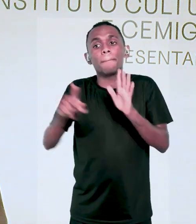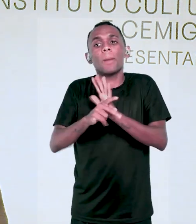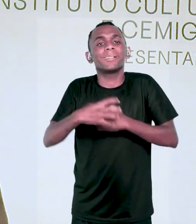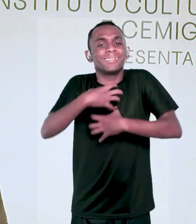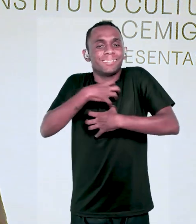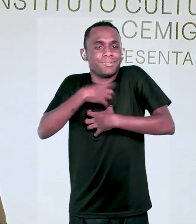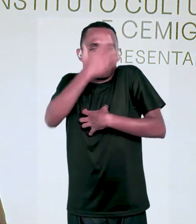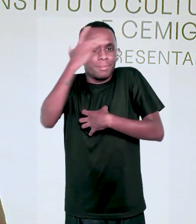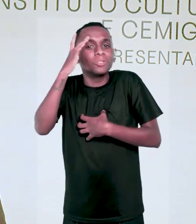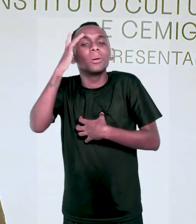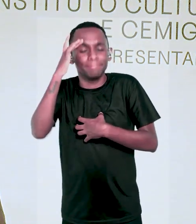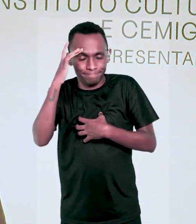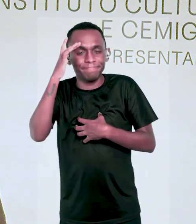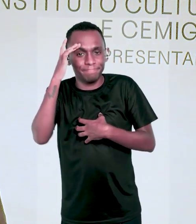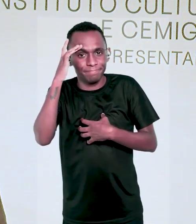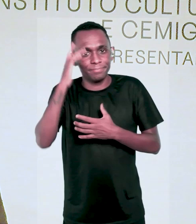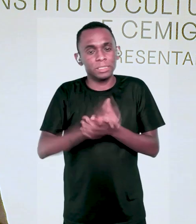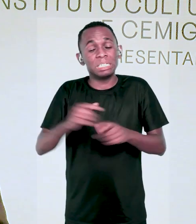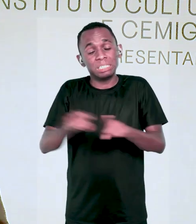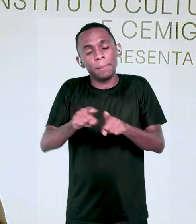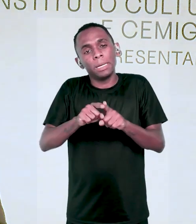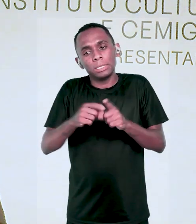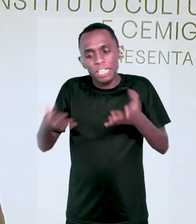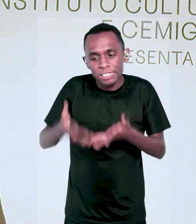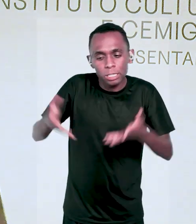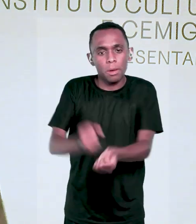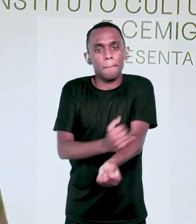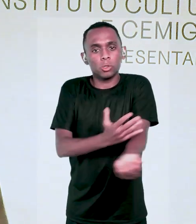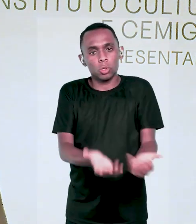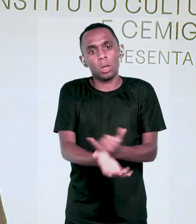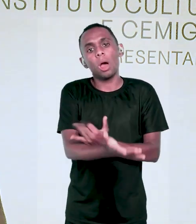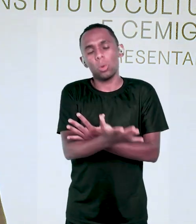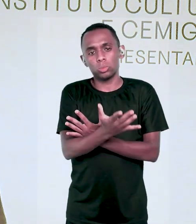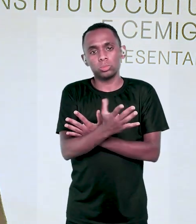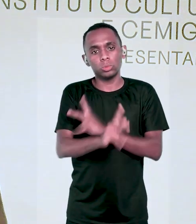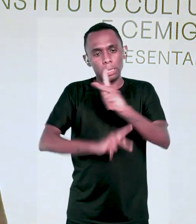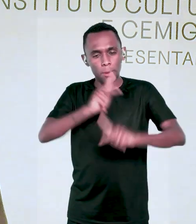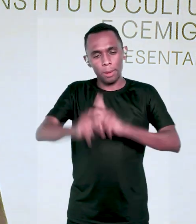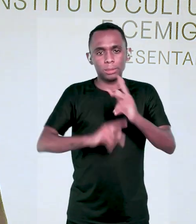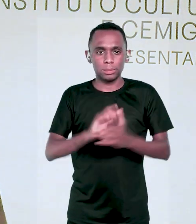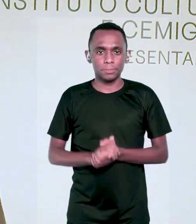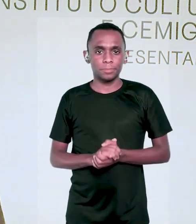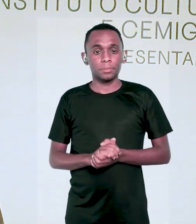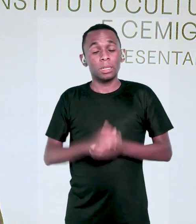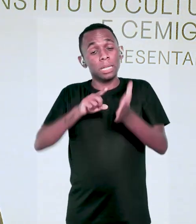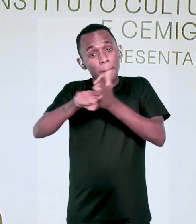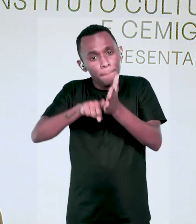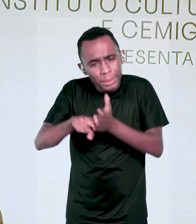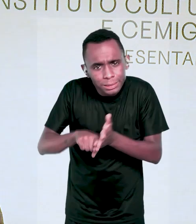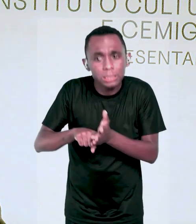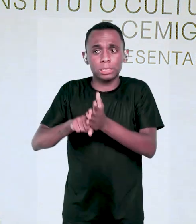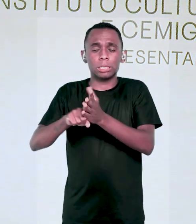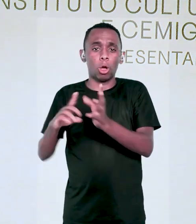verbal e alcança um domínio que é do puro sensorial e do puro emocional